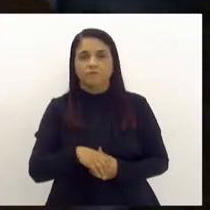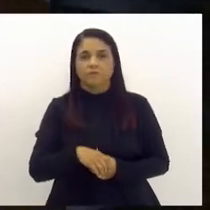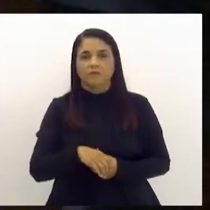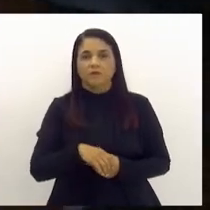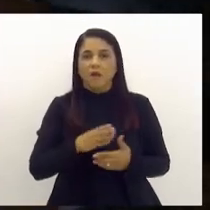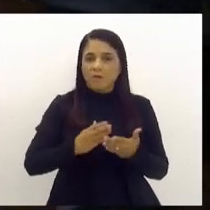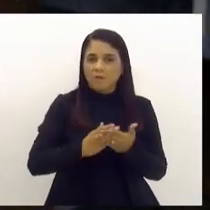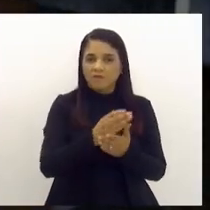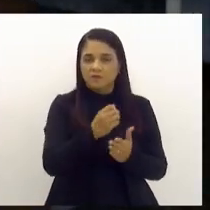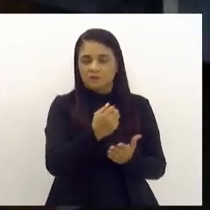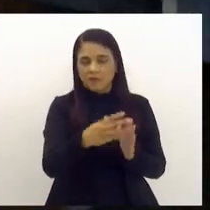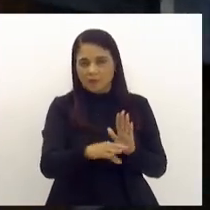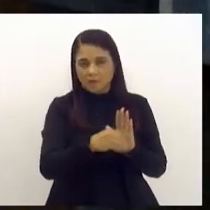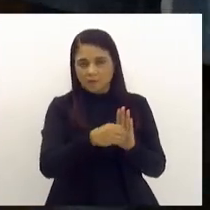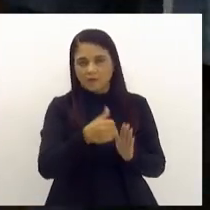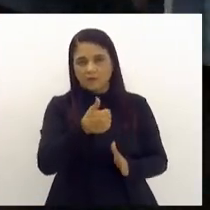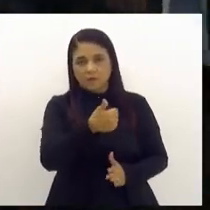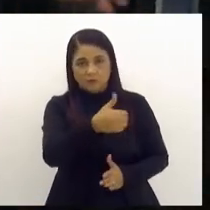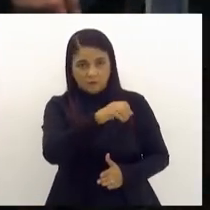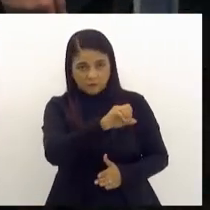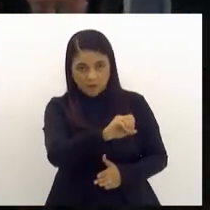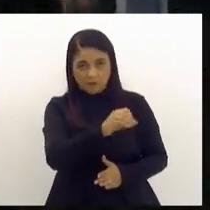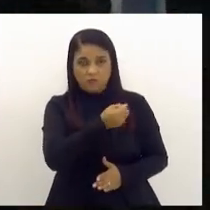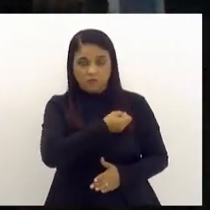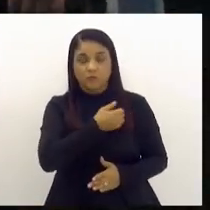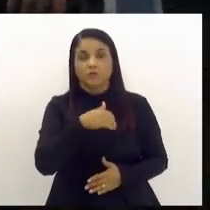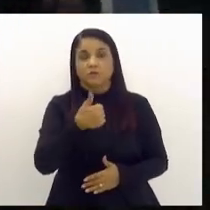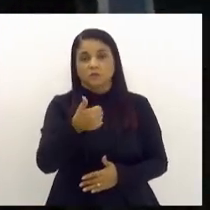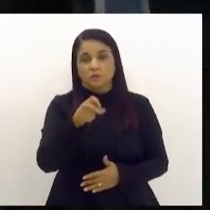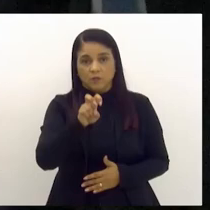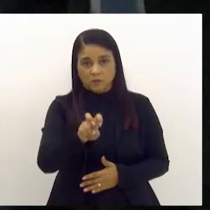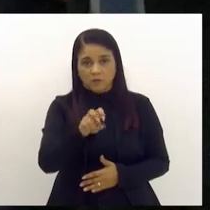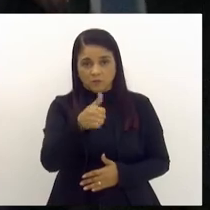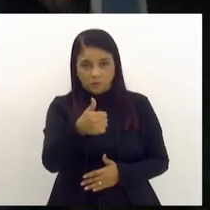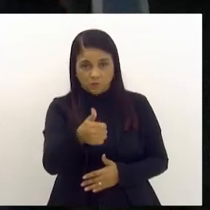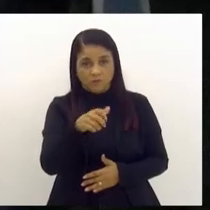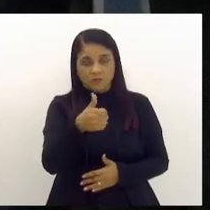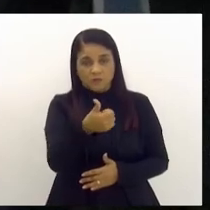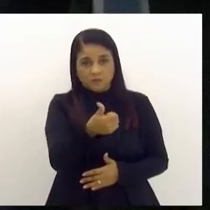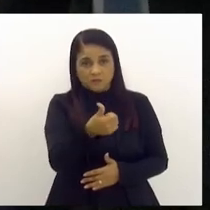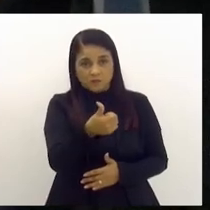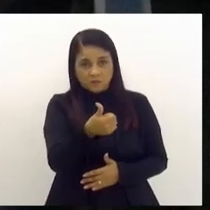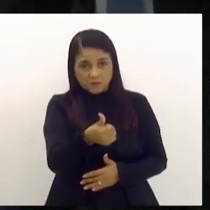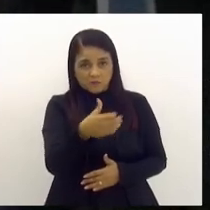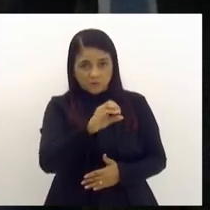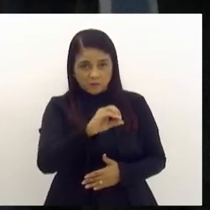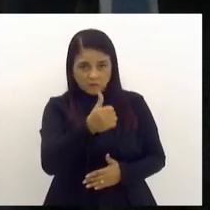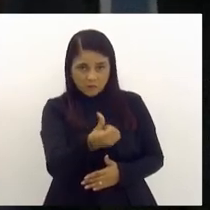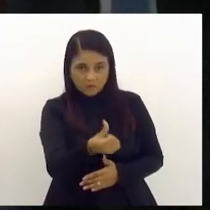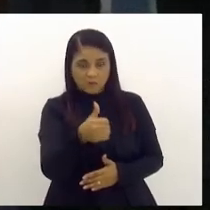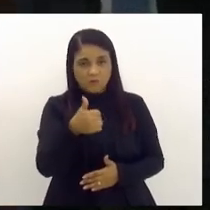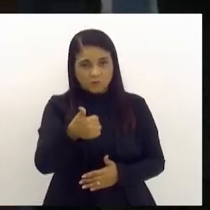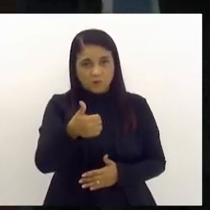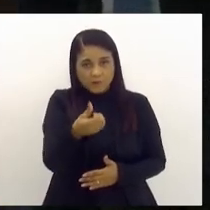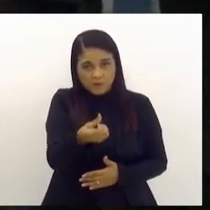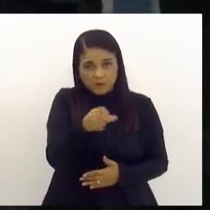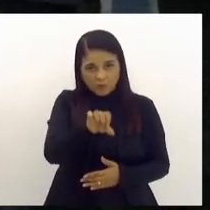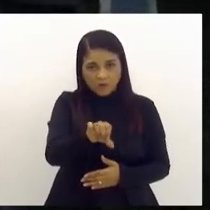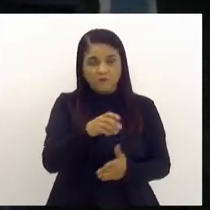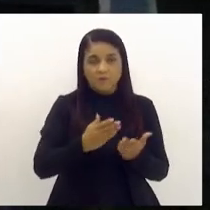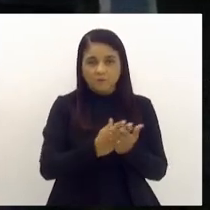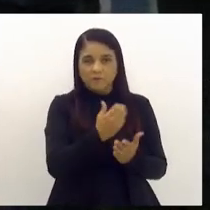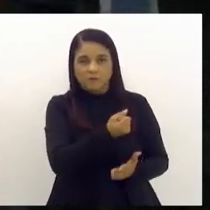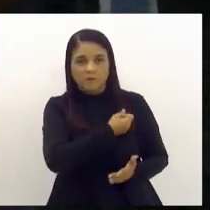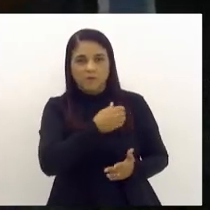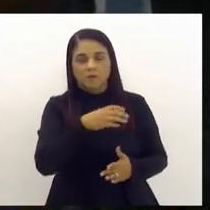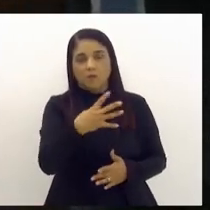Pela aprovação da emenda número 10, números 51, 106 e 169. Pela aprovação da emenda de